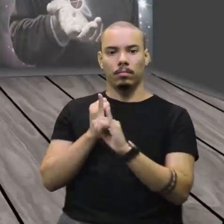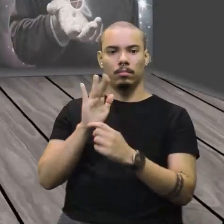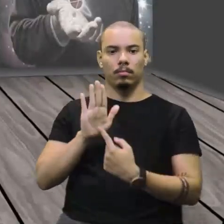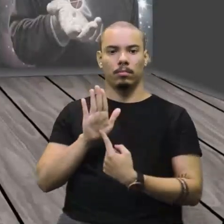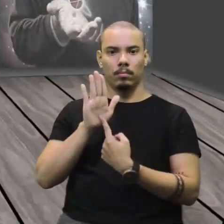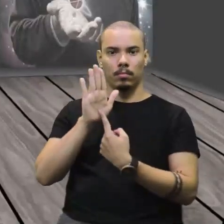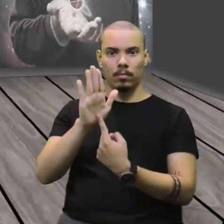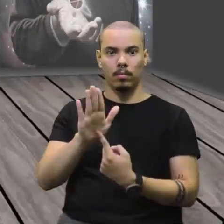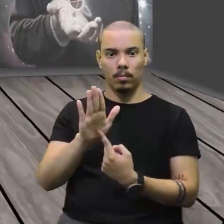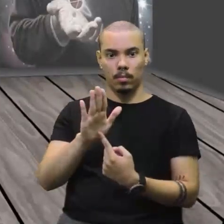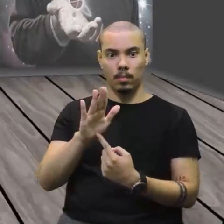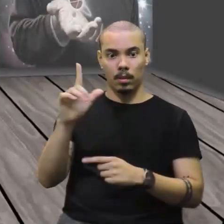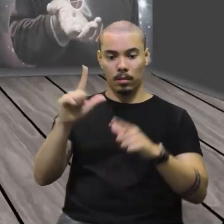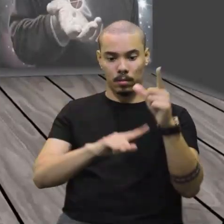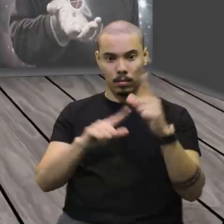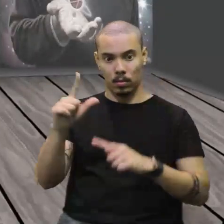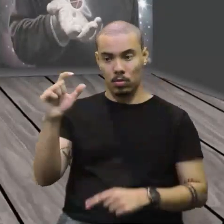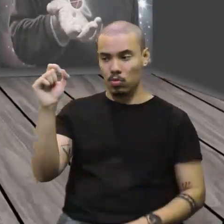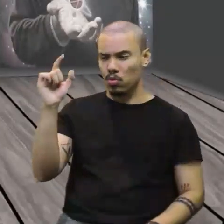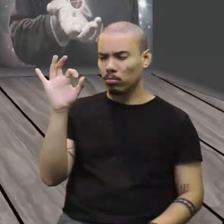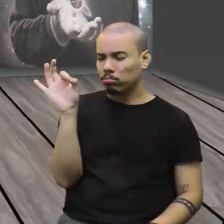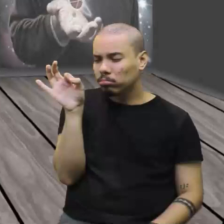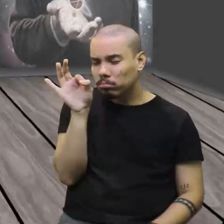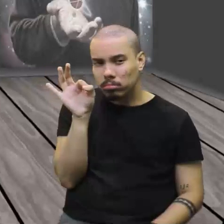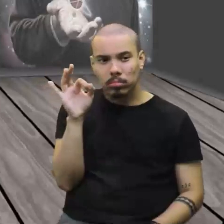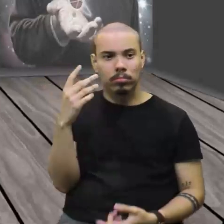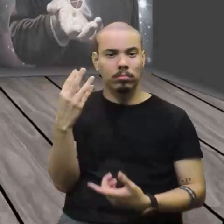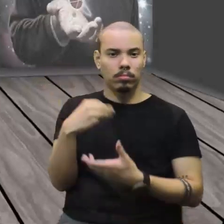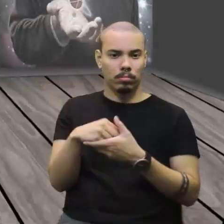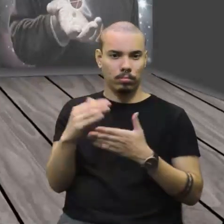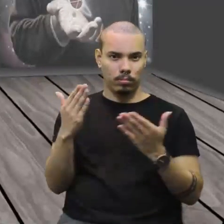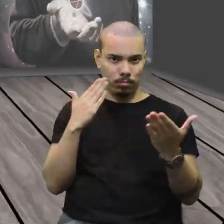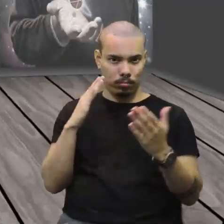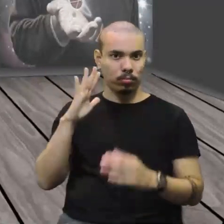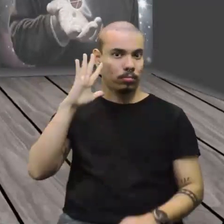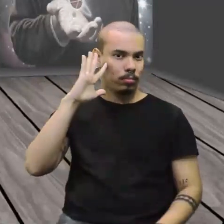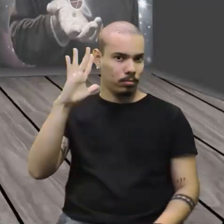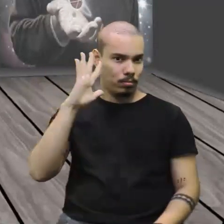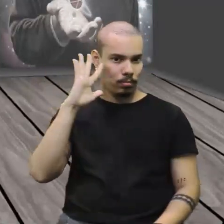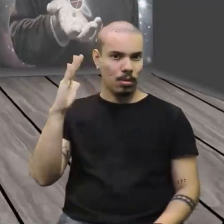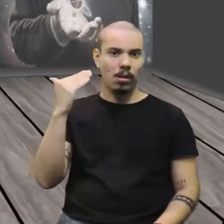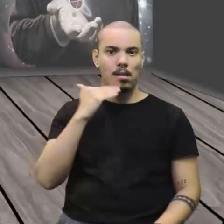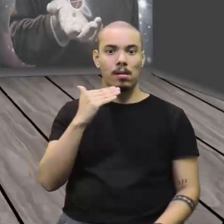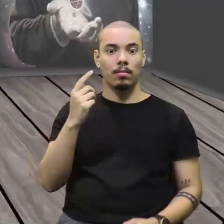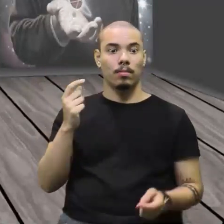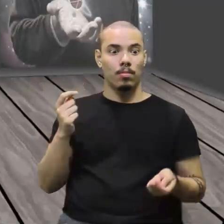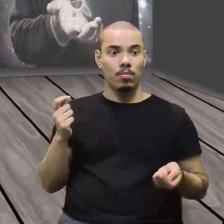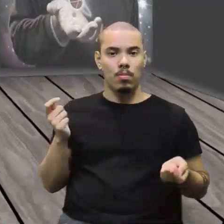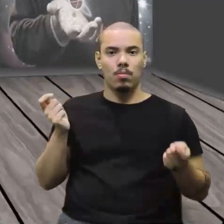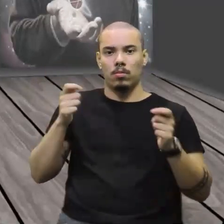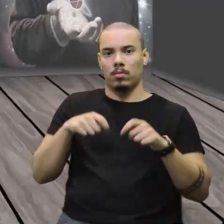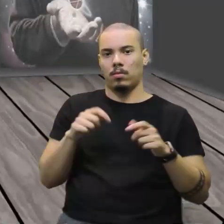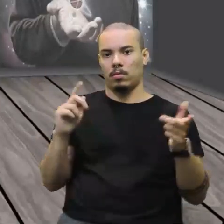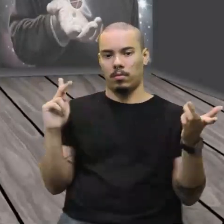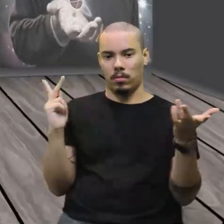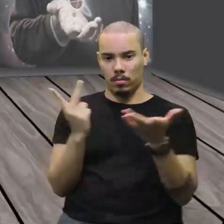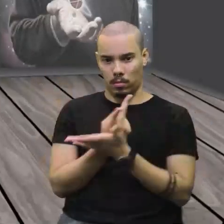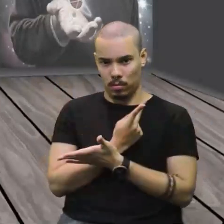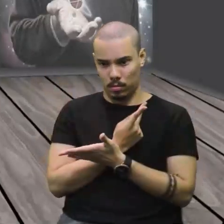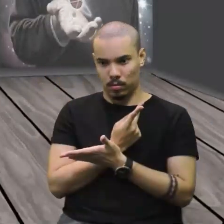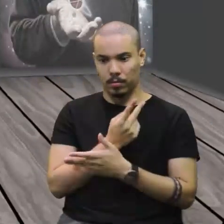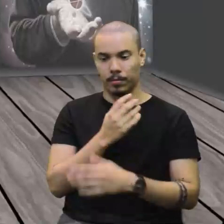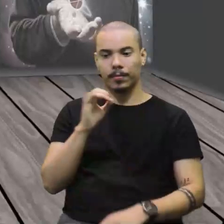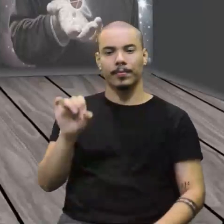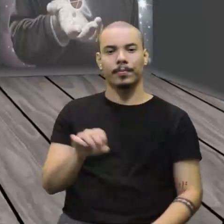vira um pontinho na frente dessa estrela, de tão pequeno que é. Justamente. Então imagina a deformação que essa estrela vai causar. Ou,